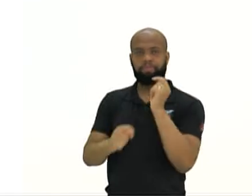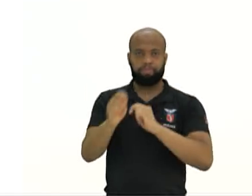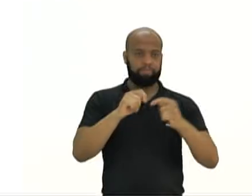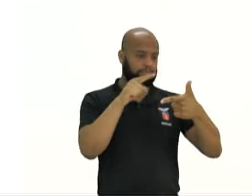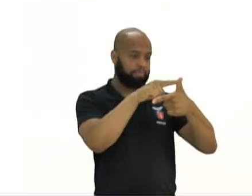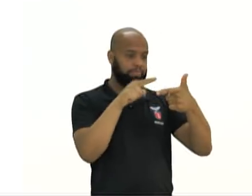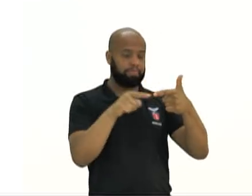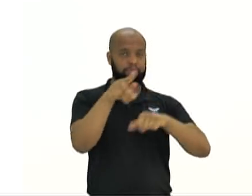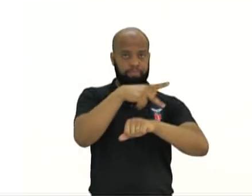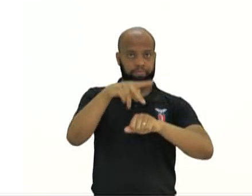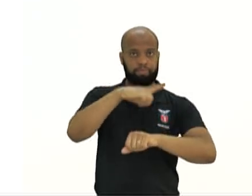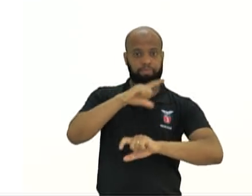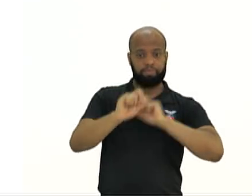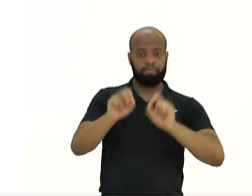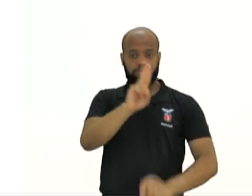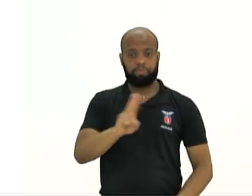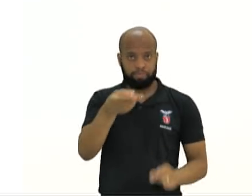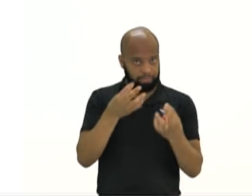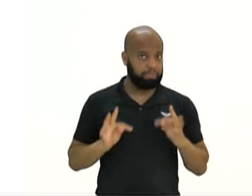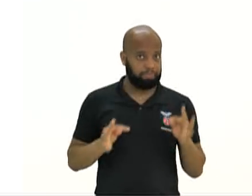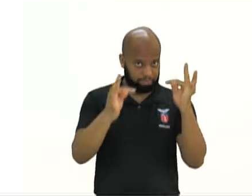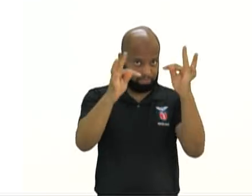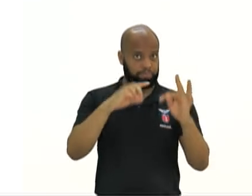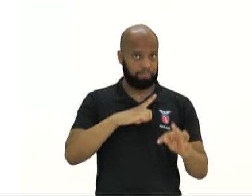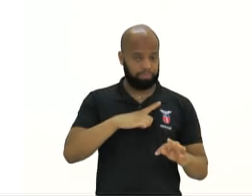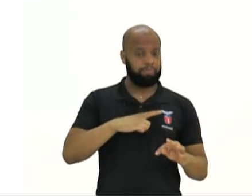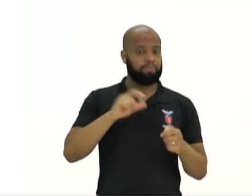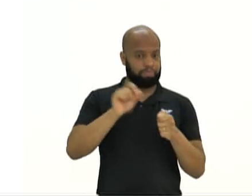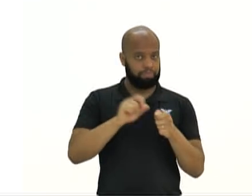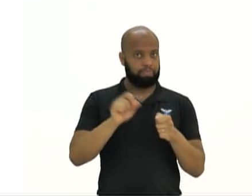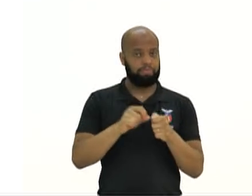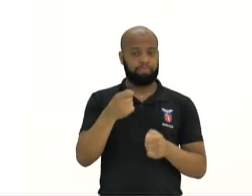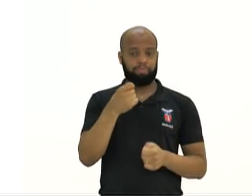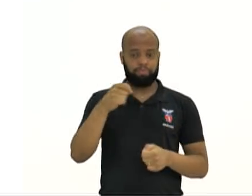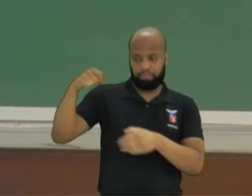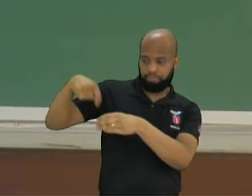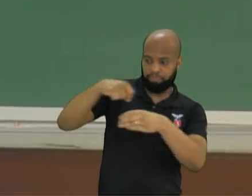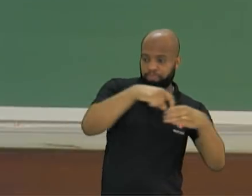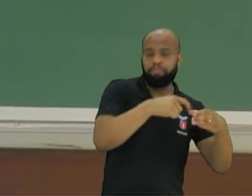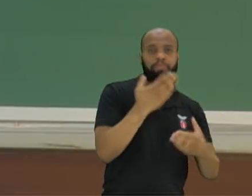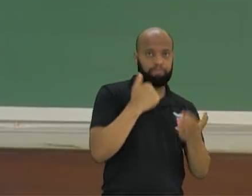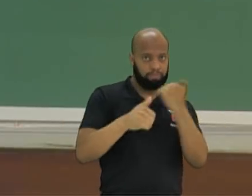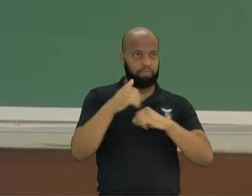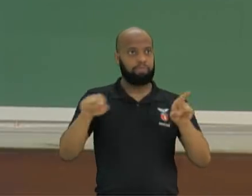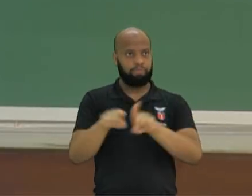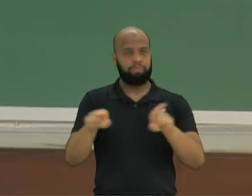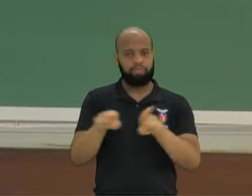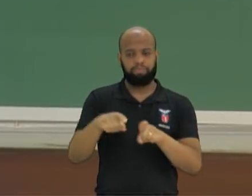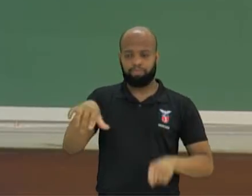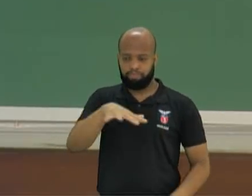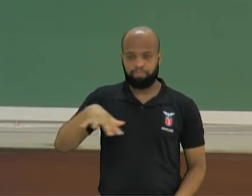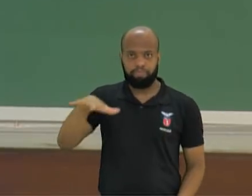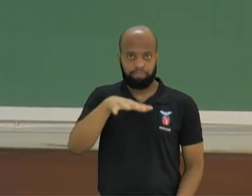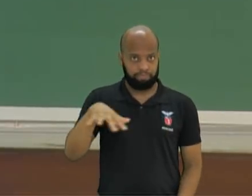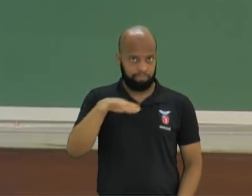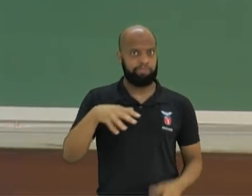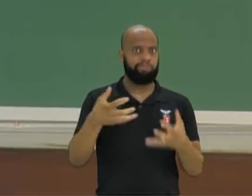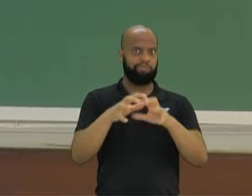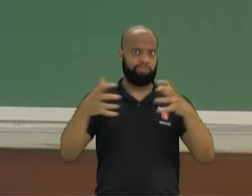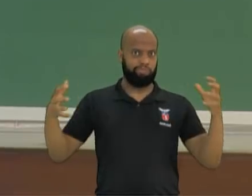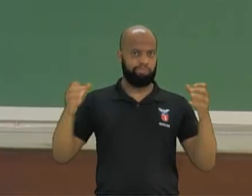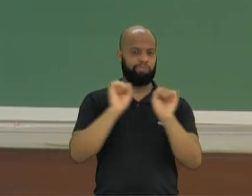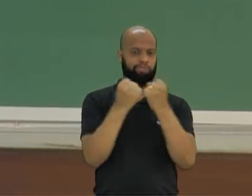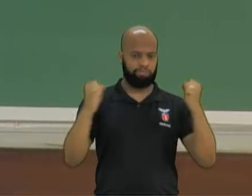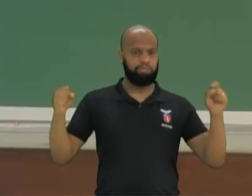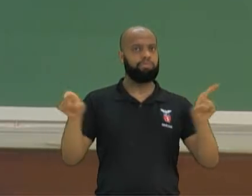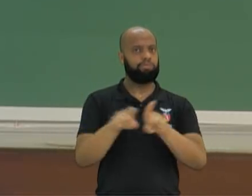países, utilização de tecnologia, são grandes produtores de alimentos, né? Tem parques industriais alimentícios gigantescos